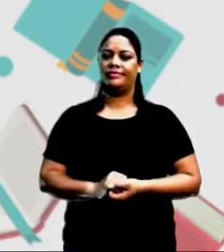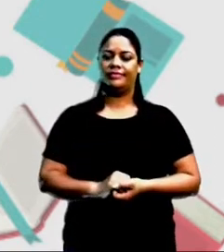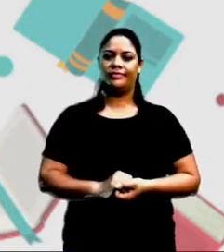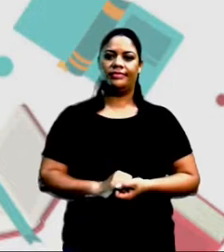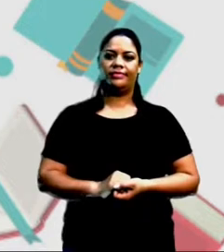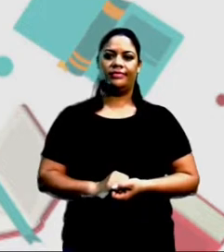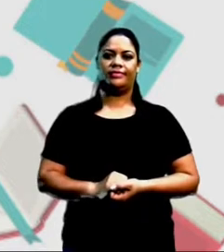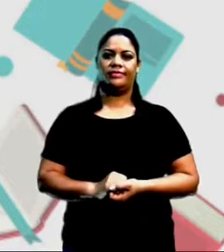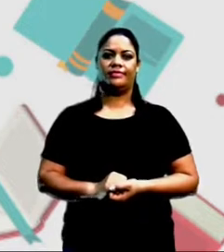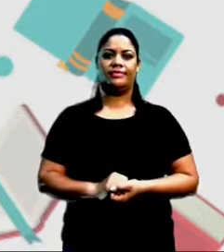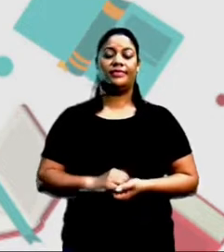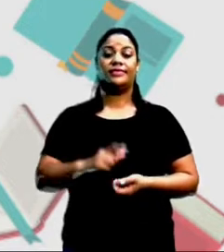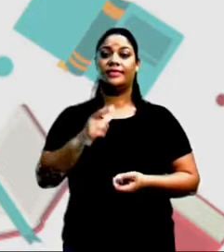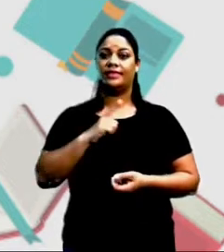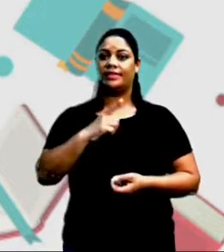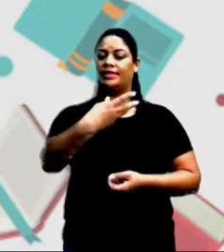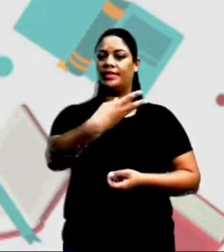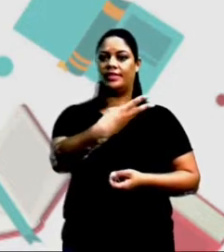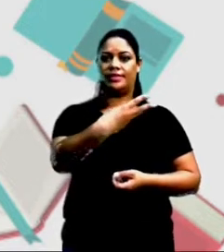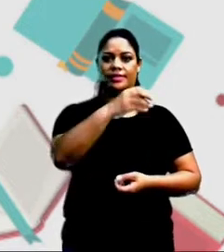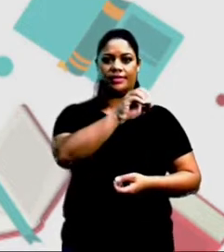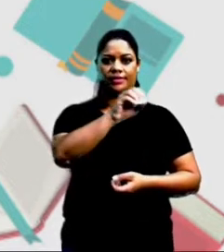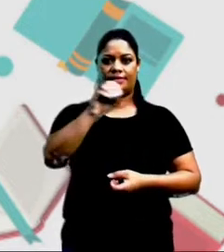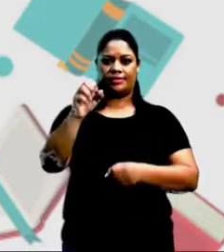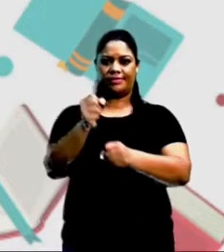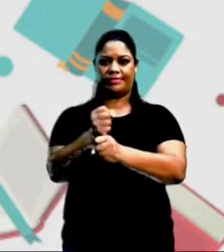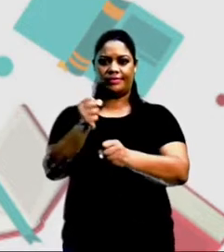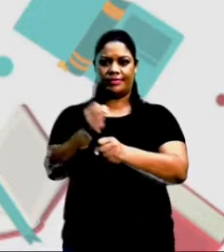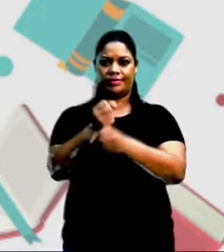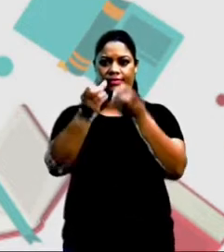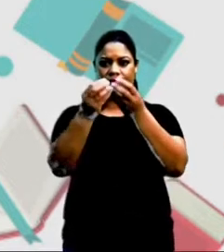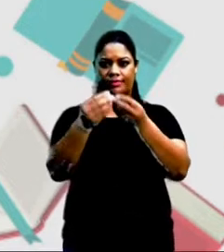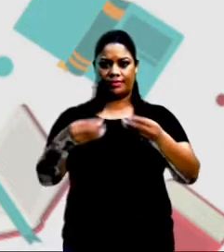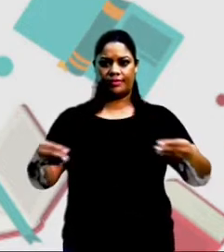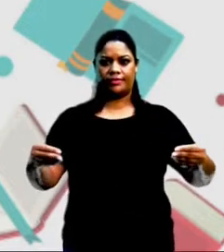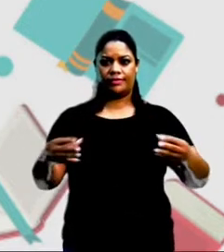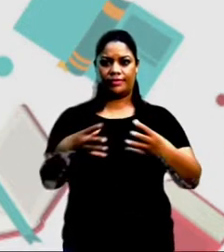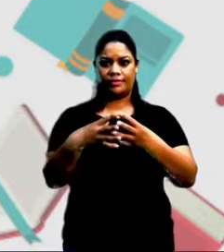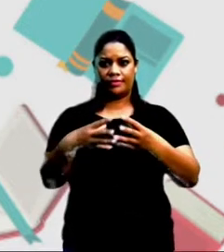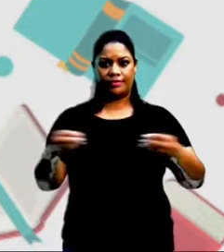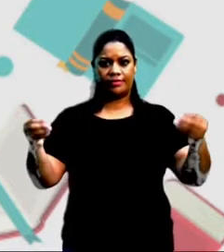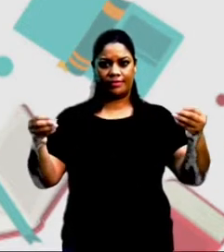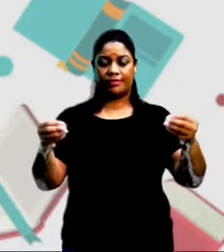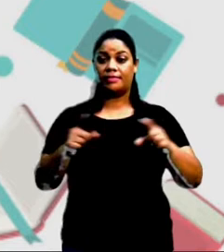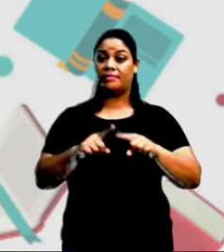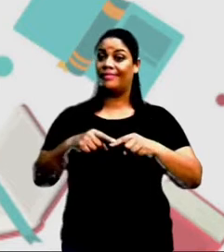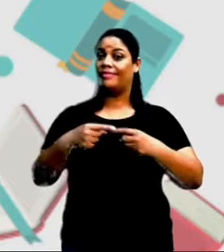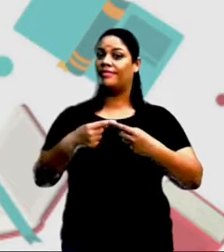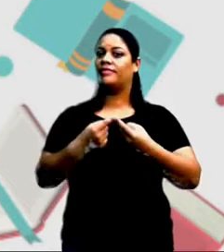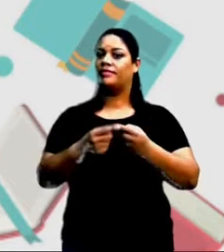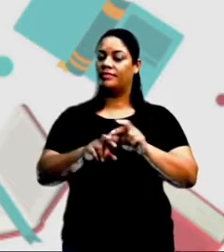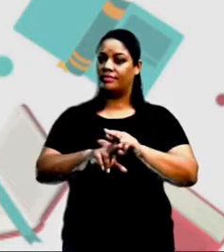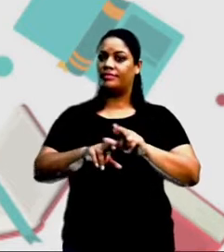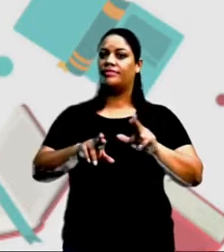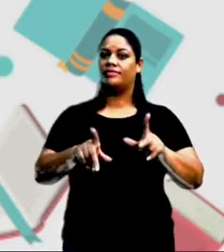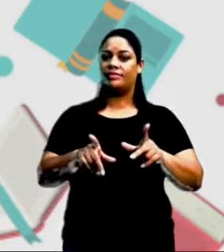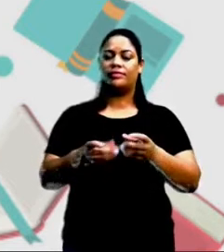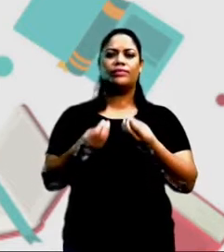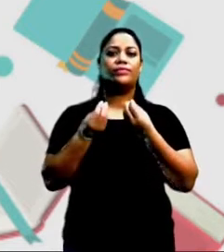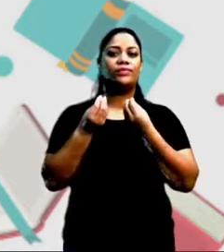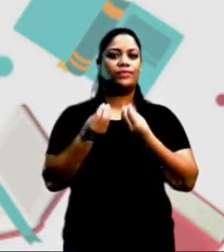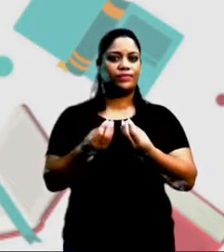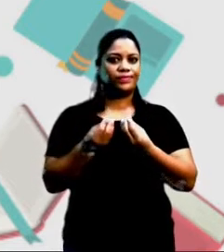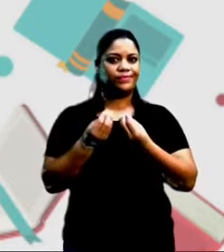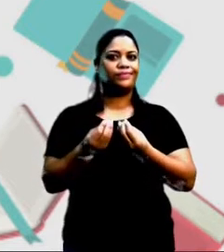Elas levam 300 anos para se decompor, mas há divergência sobre como